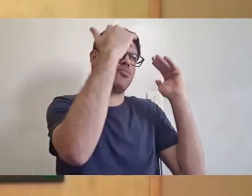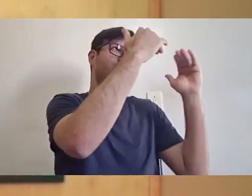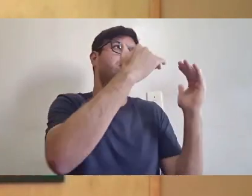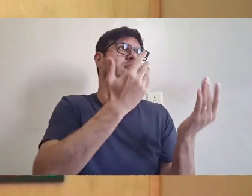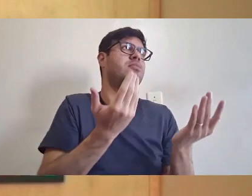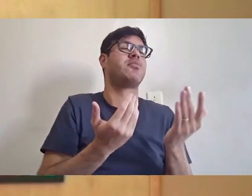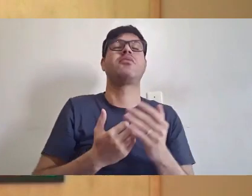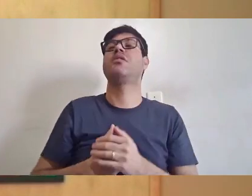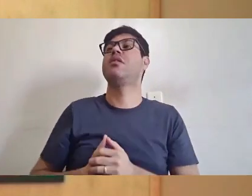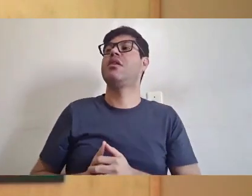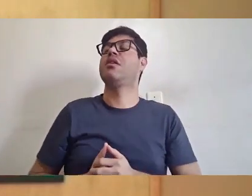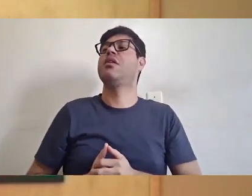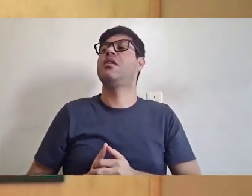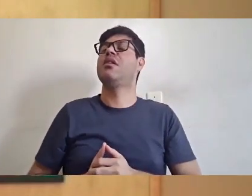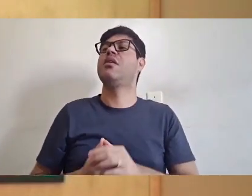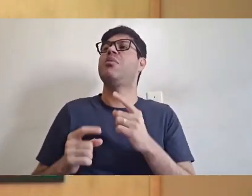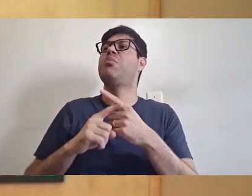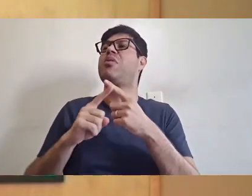alguns pontos fazer diferente?